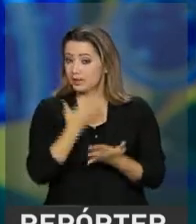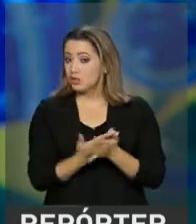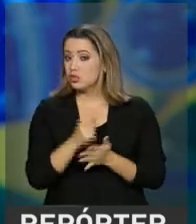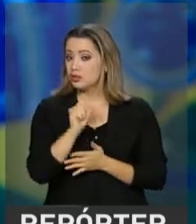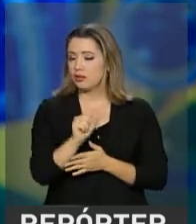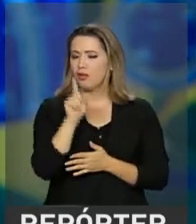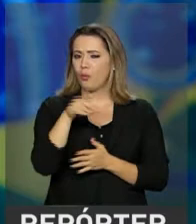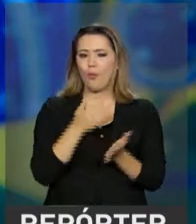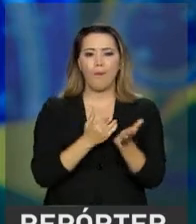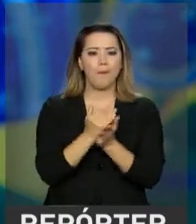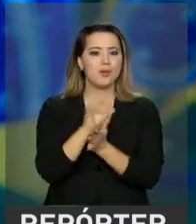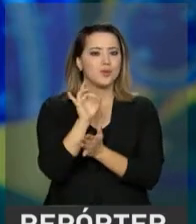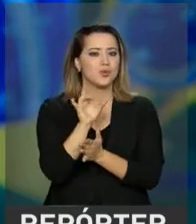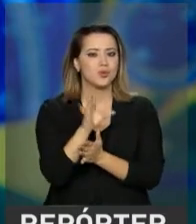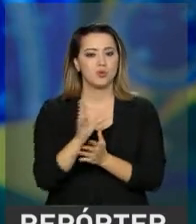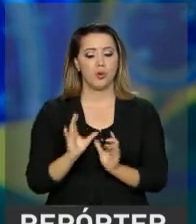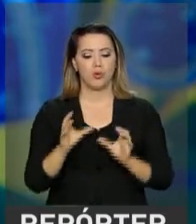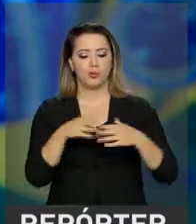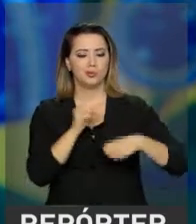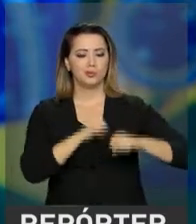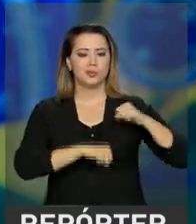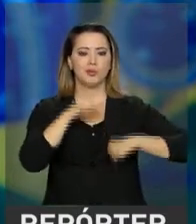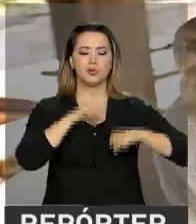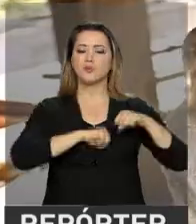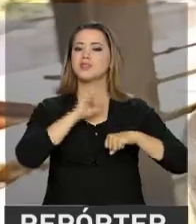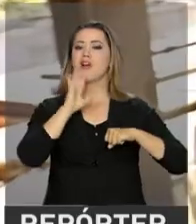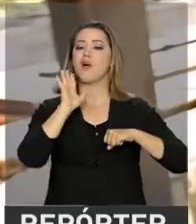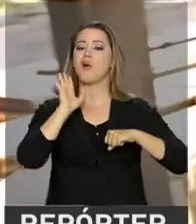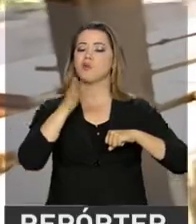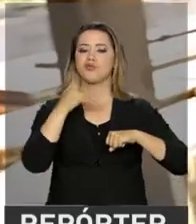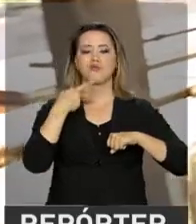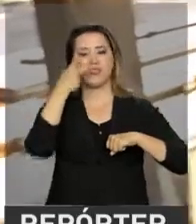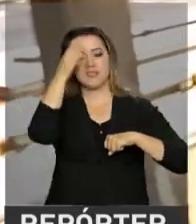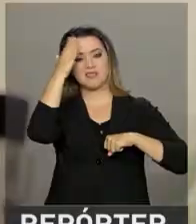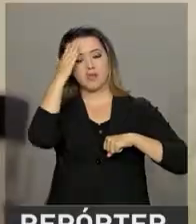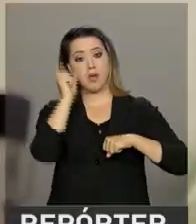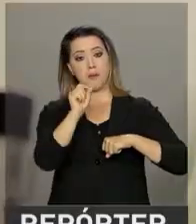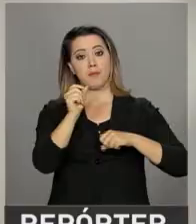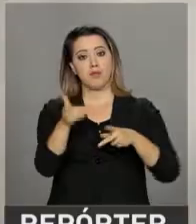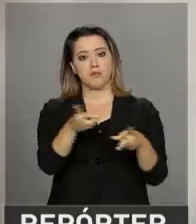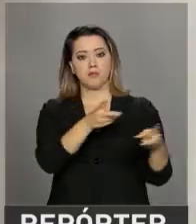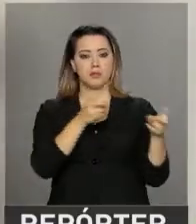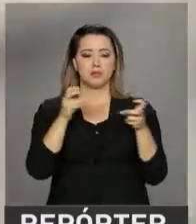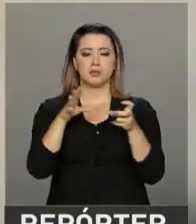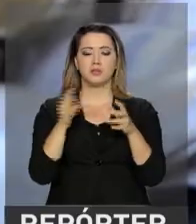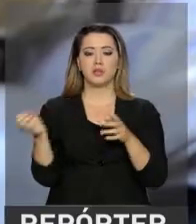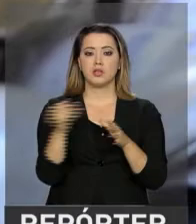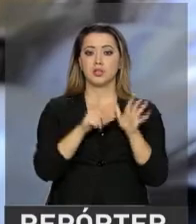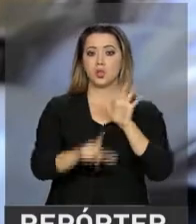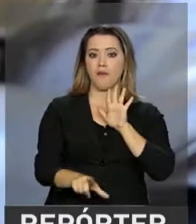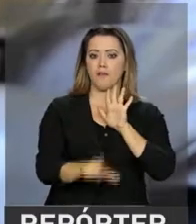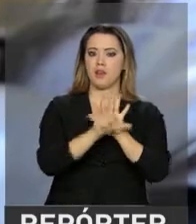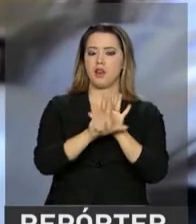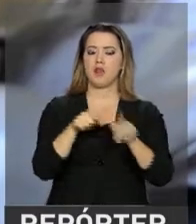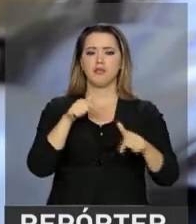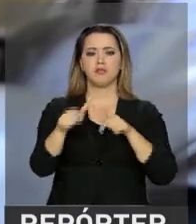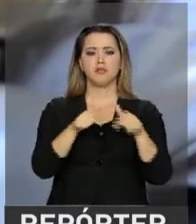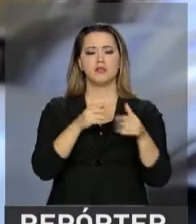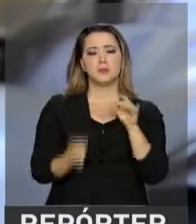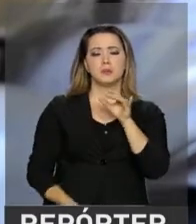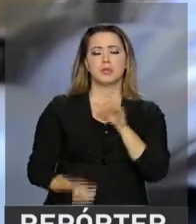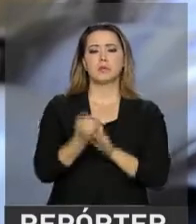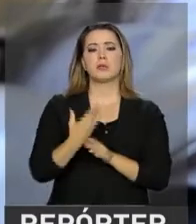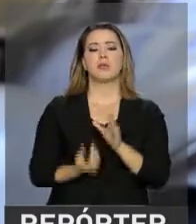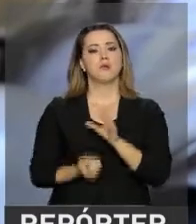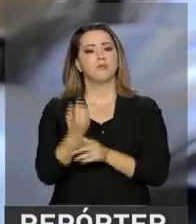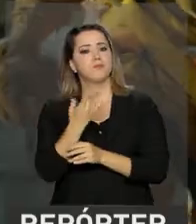apenas o começo setores produtivos por exemplo estimam que a modernização da lei trabalhista criará a